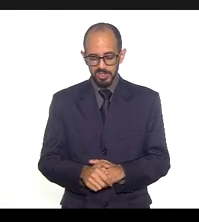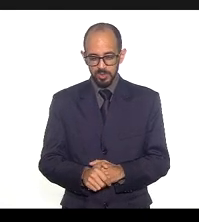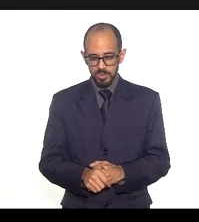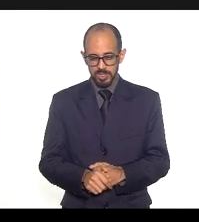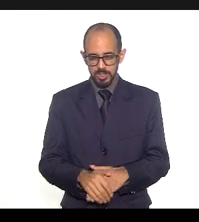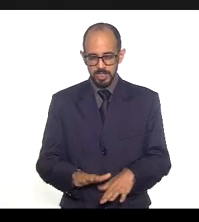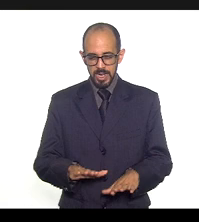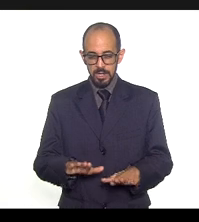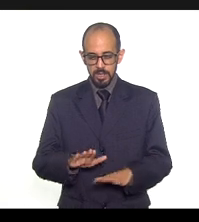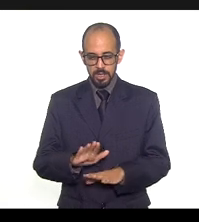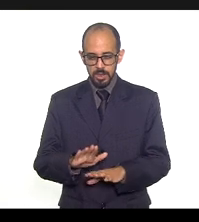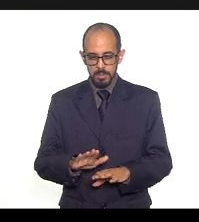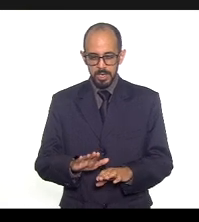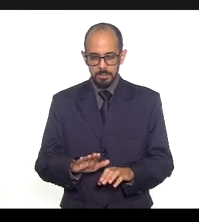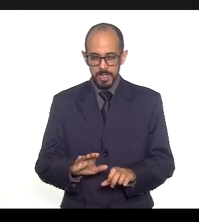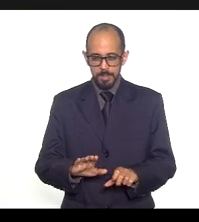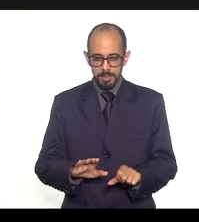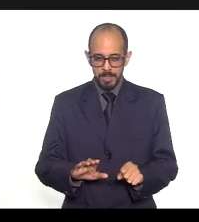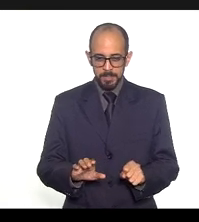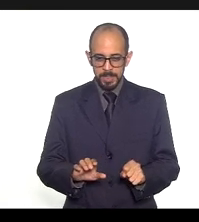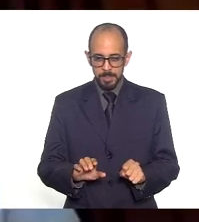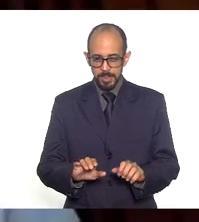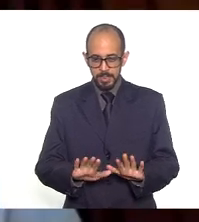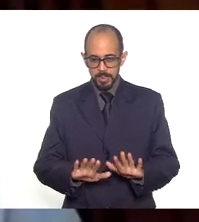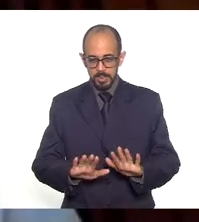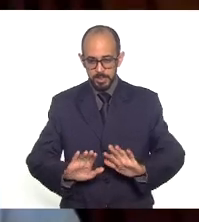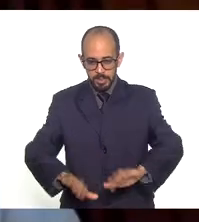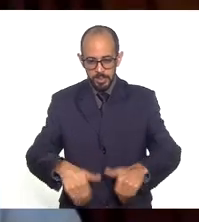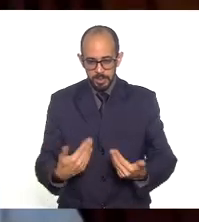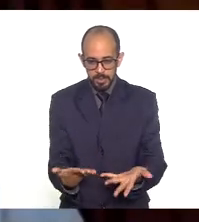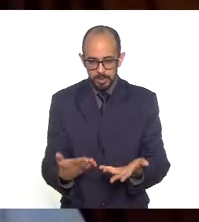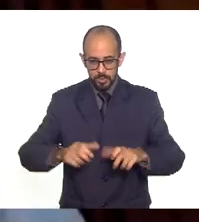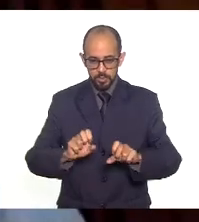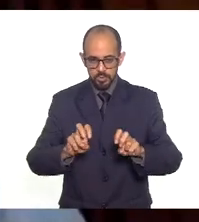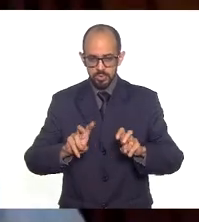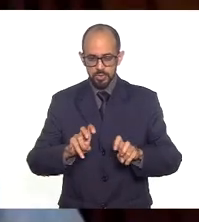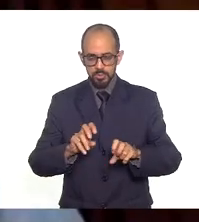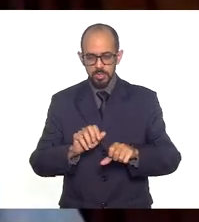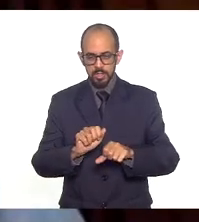obrigatoriedade da publicação diária de listagem de todos os vacinados contra a Covid.